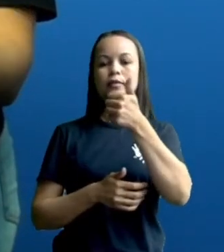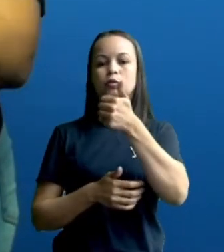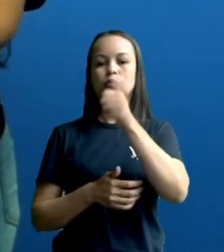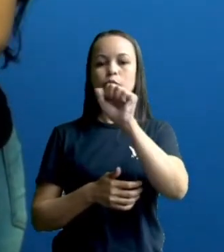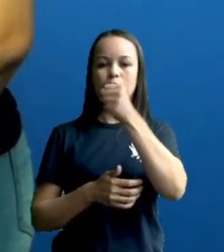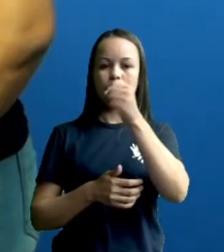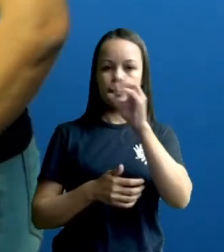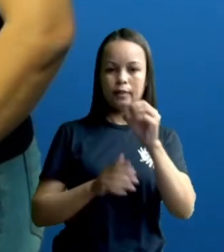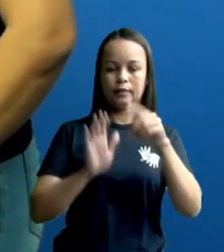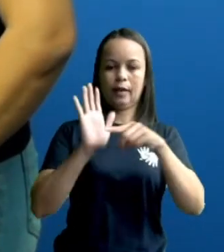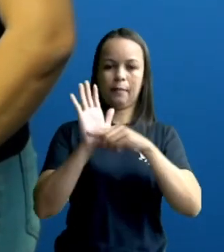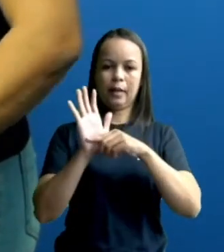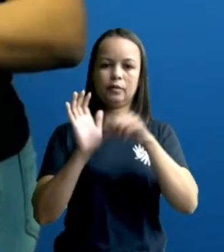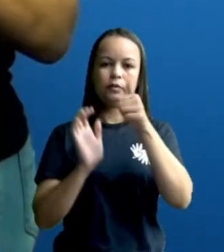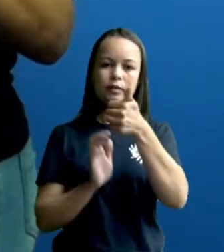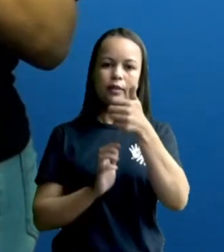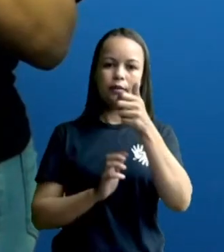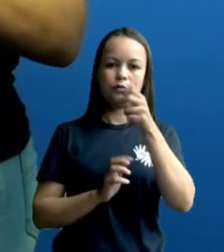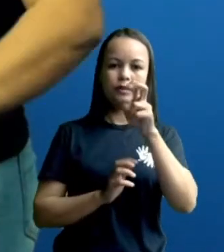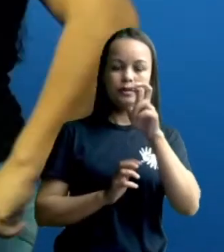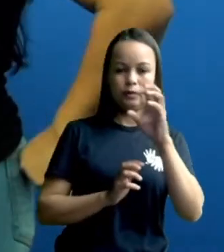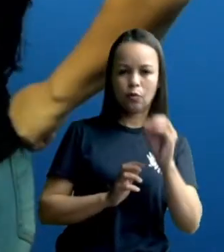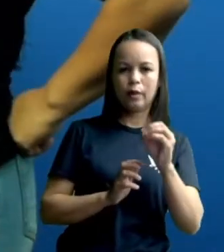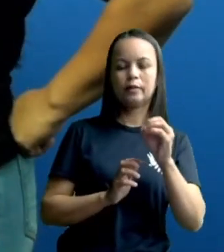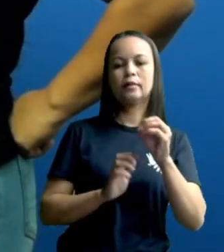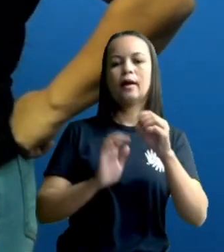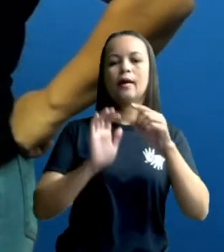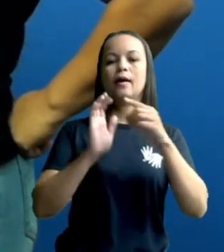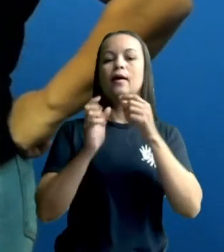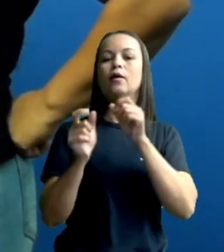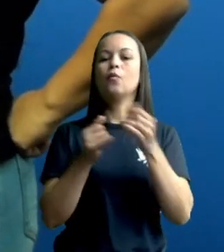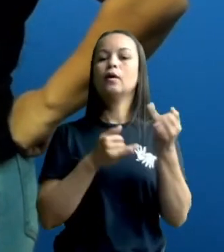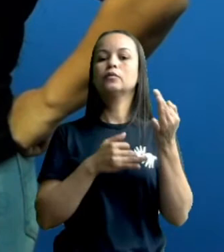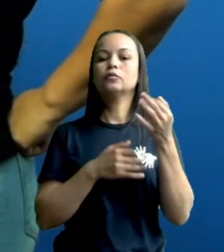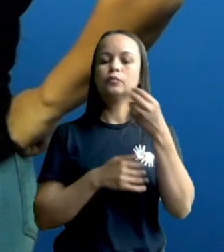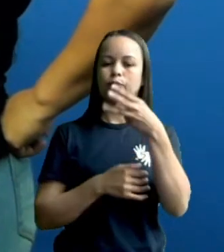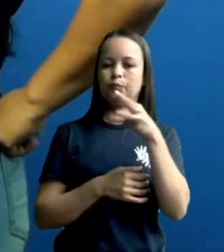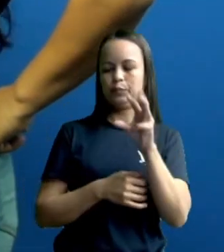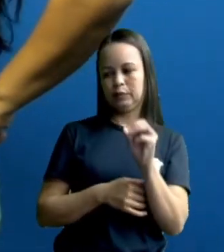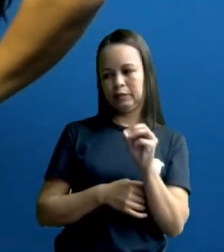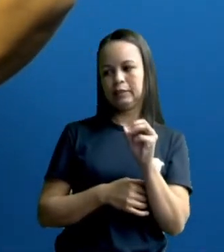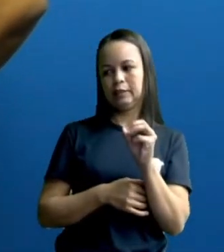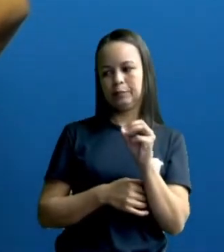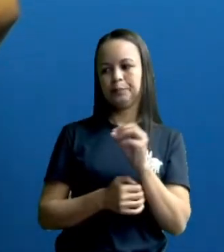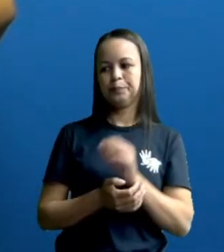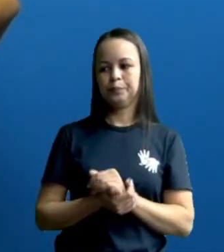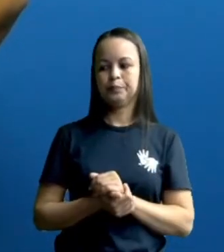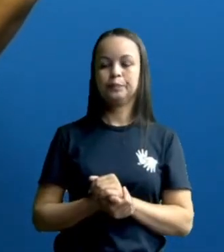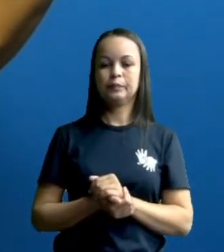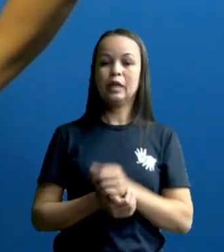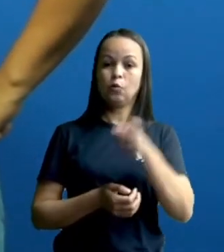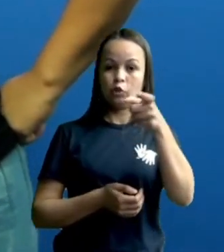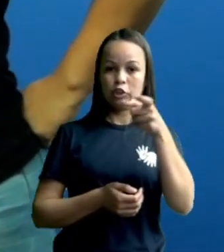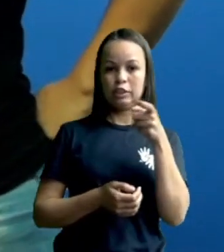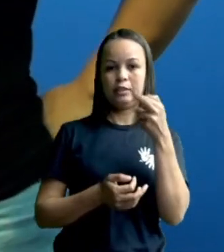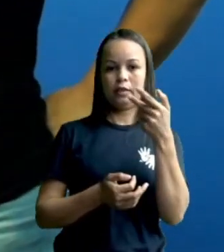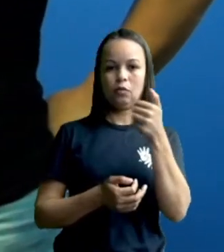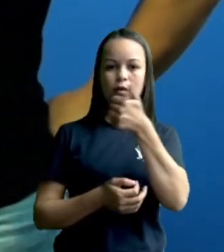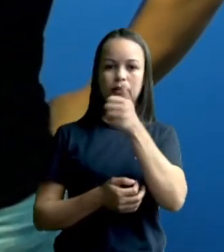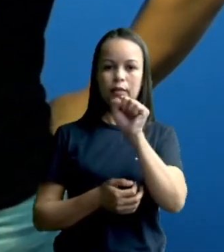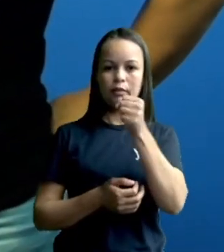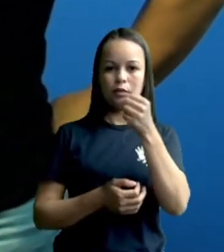de x? 30, tá certo? E agora, esse triângulo é um